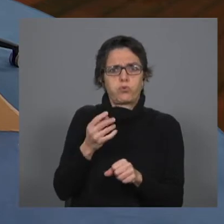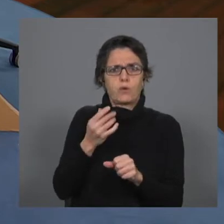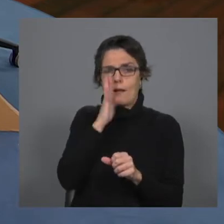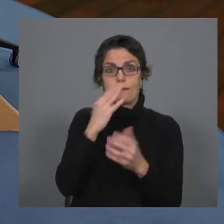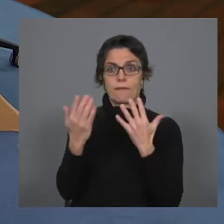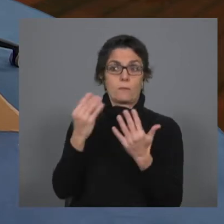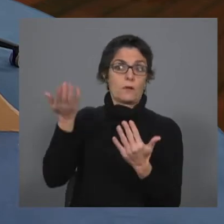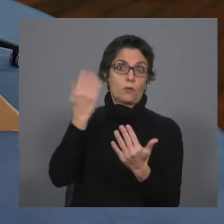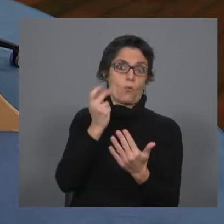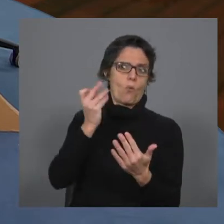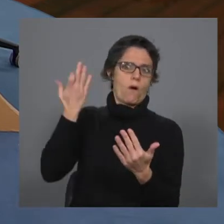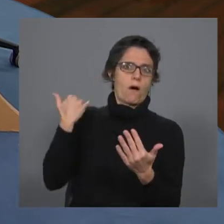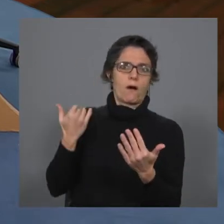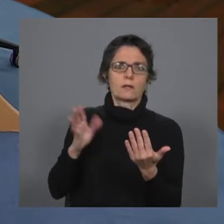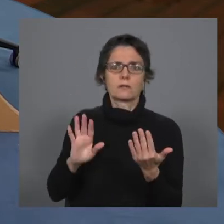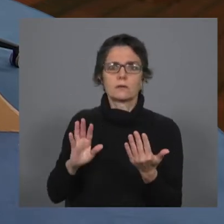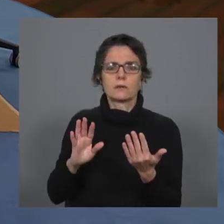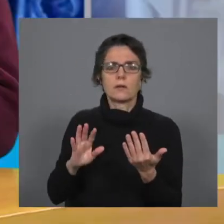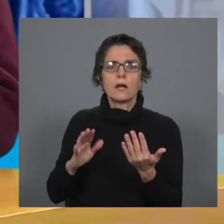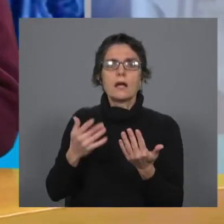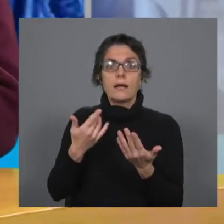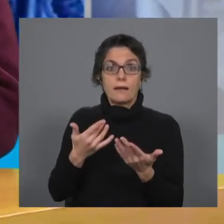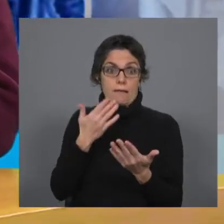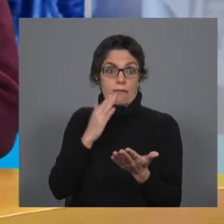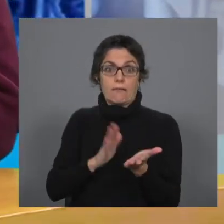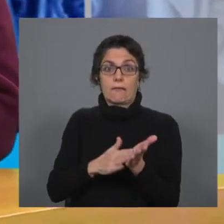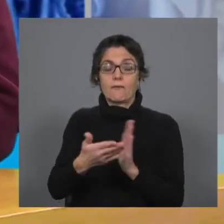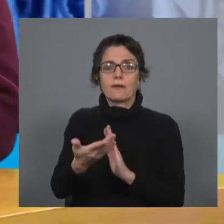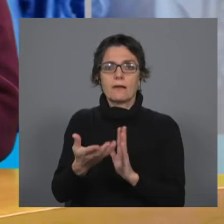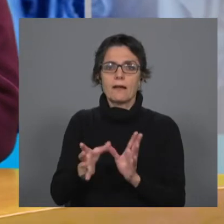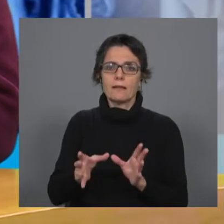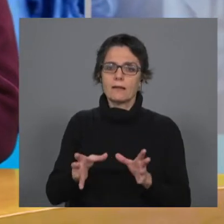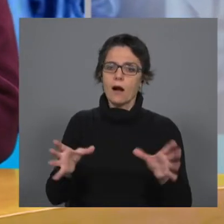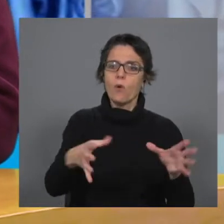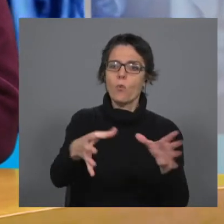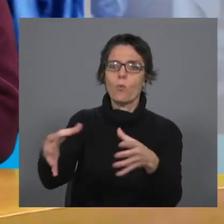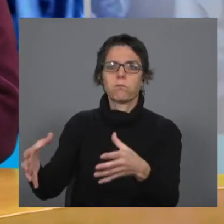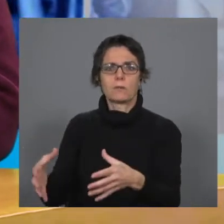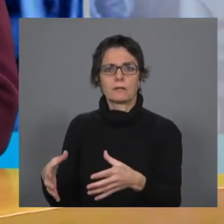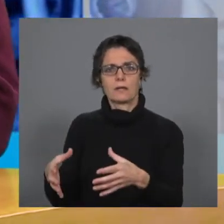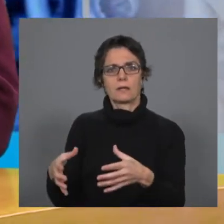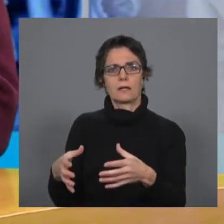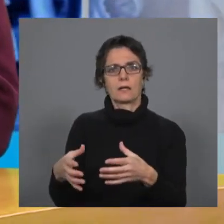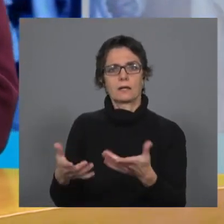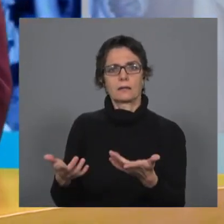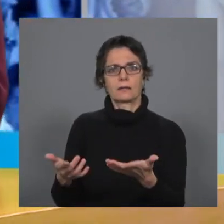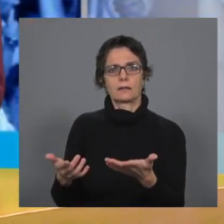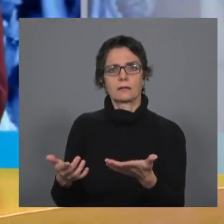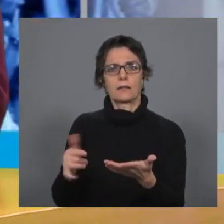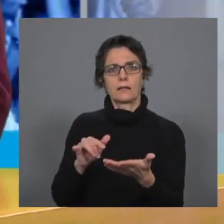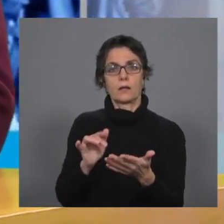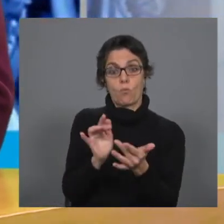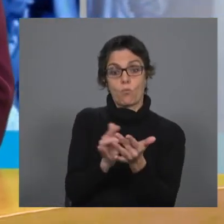caminho, de facto, que está fazendo. É evidente que as comunidades, o próprio livro, o caderno